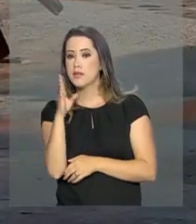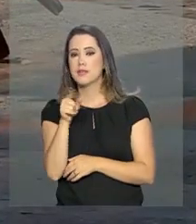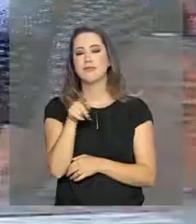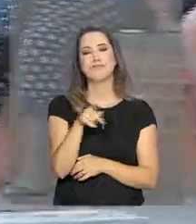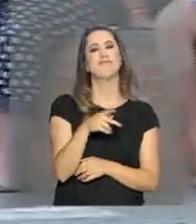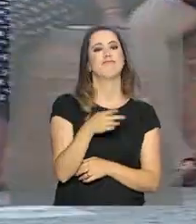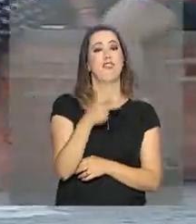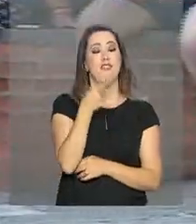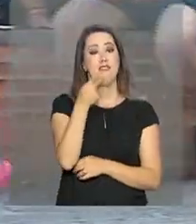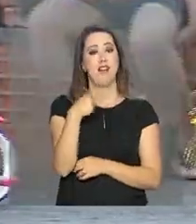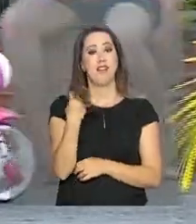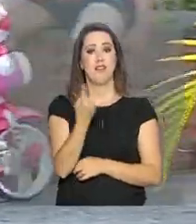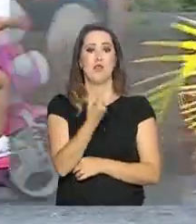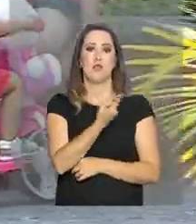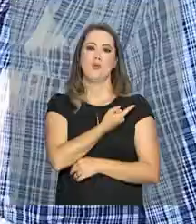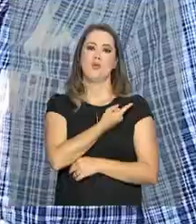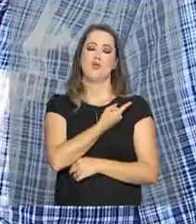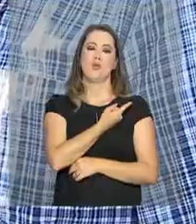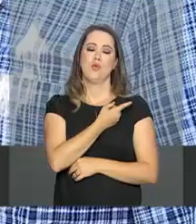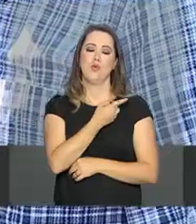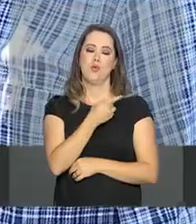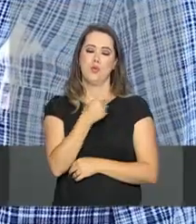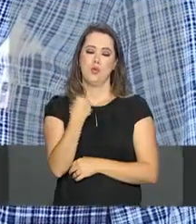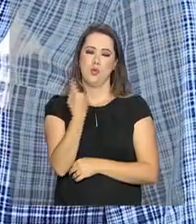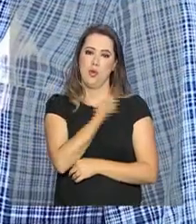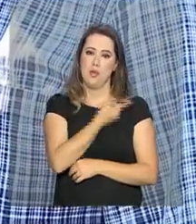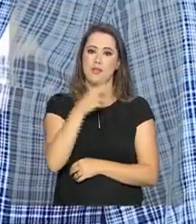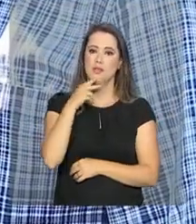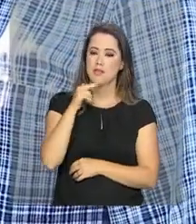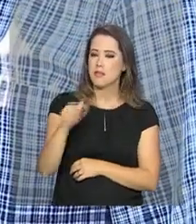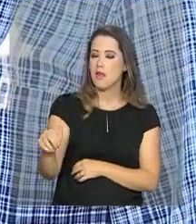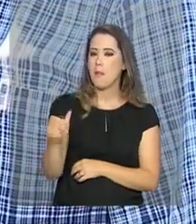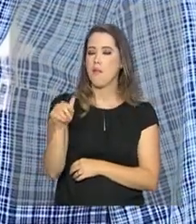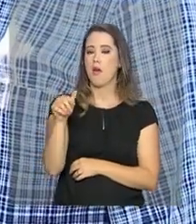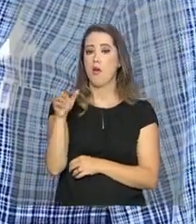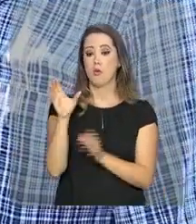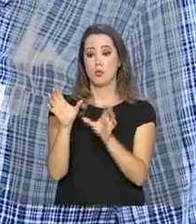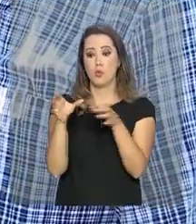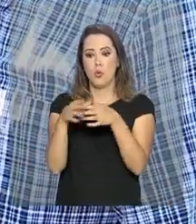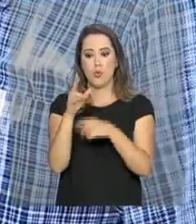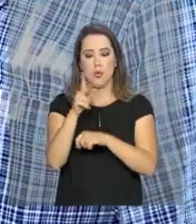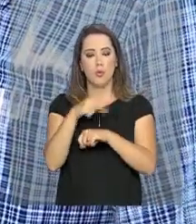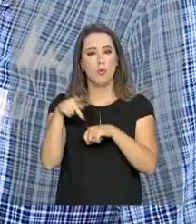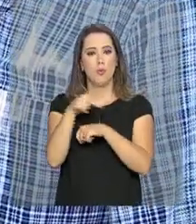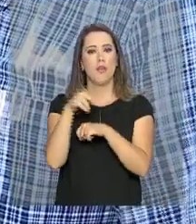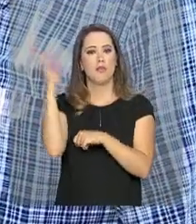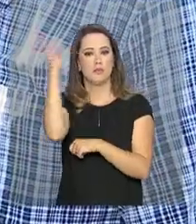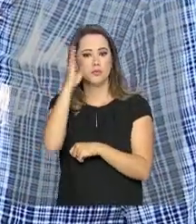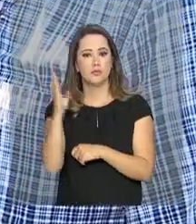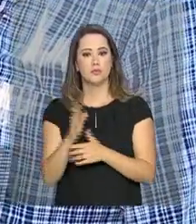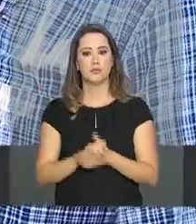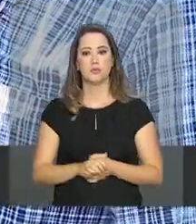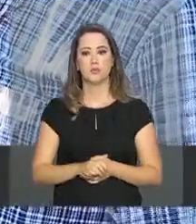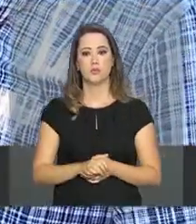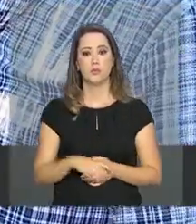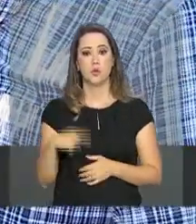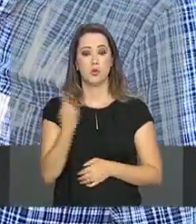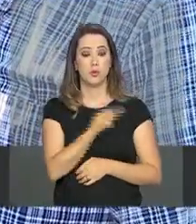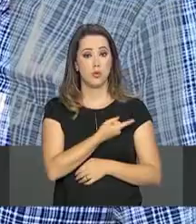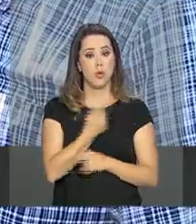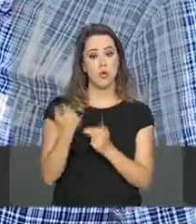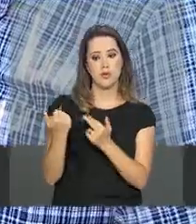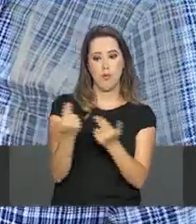são nossos irmãos somos irmãos nos brasileiro sempre soube banhos é meio louco somos irmãos